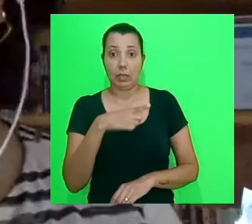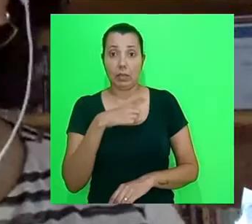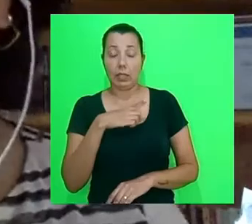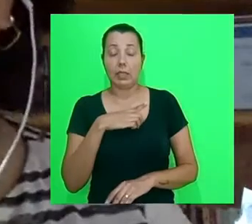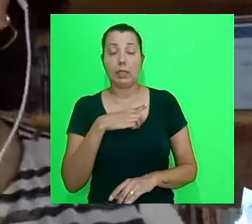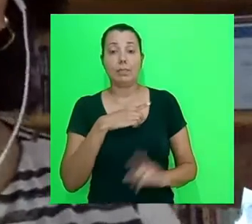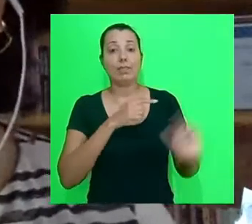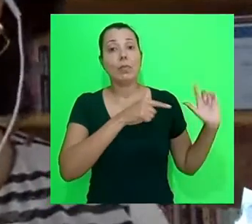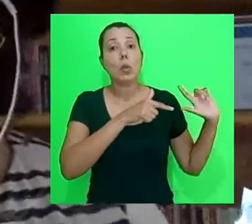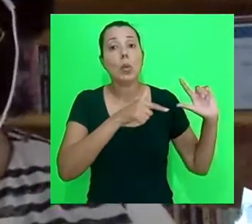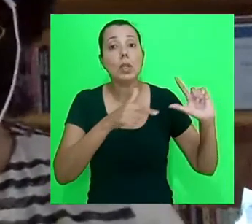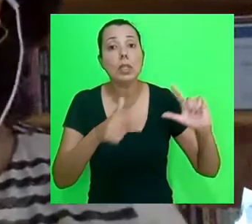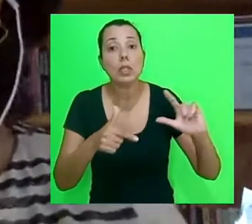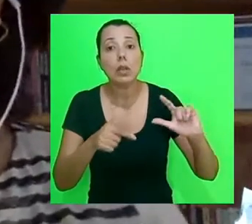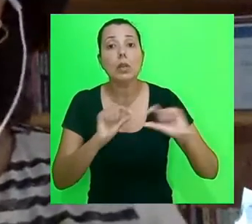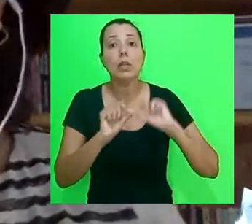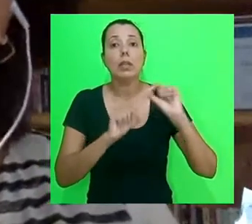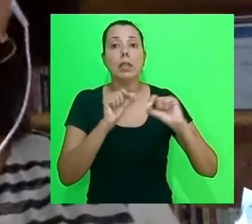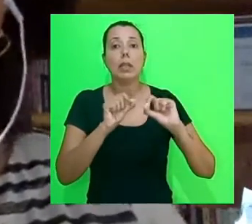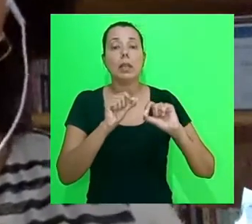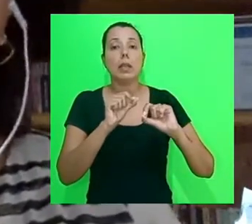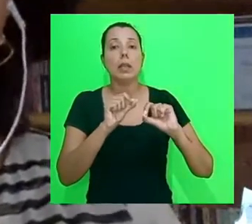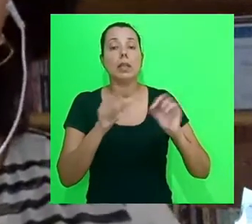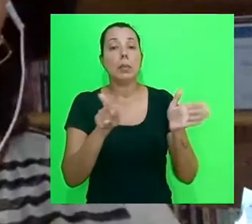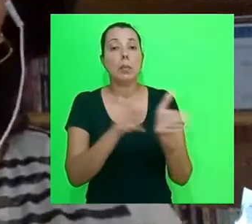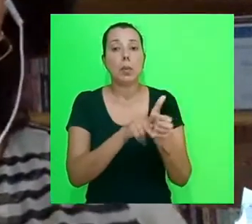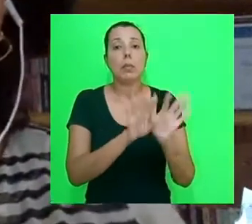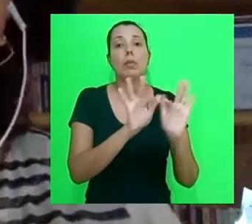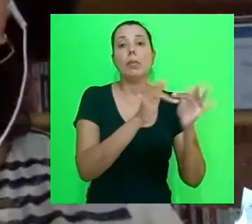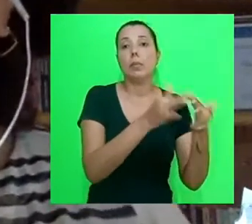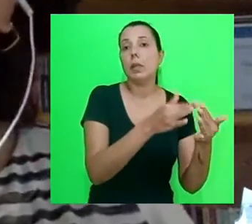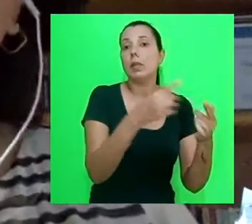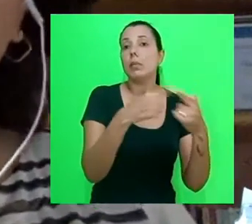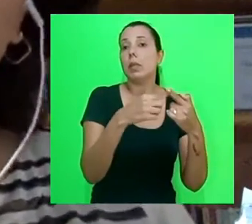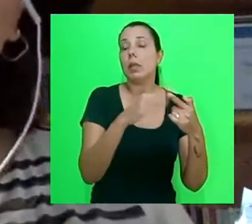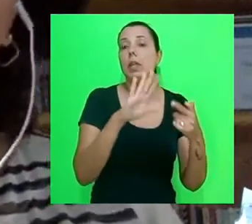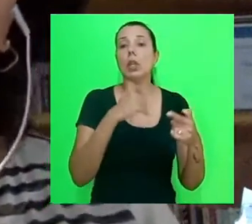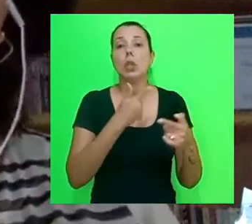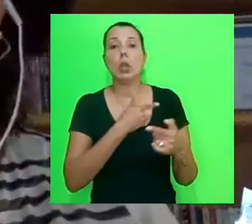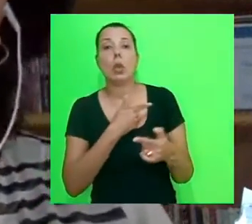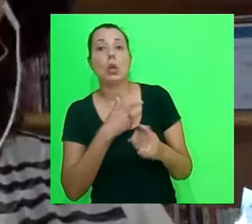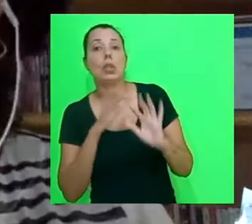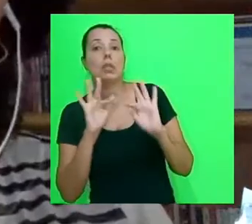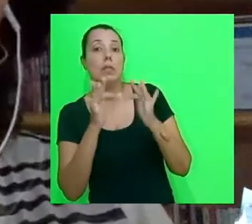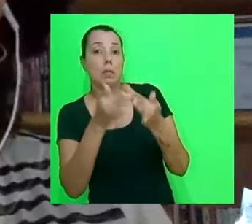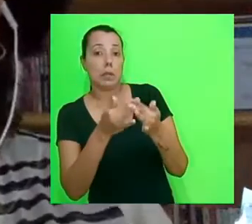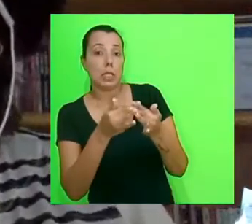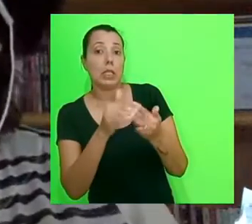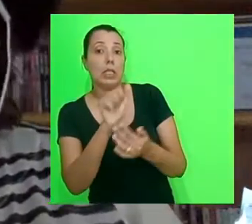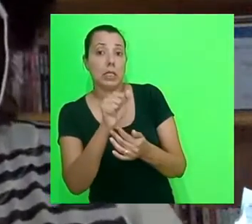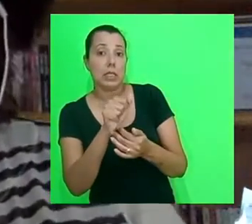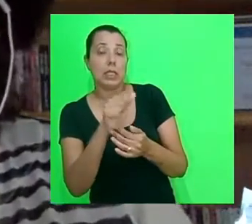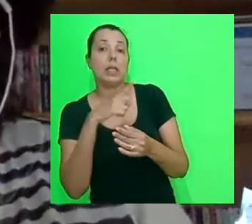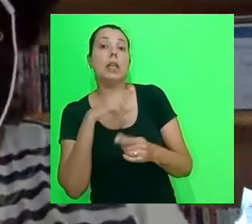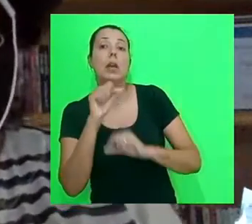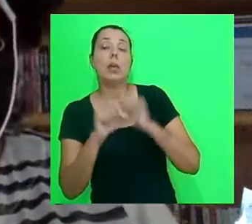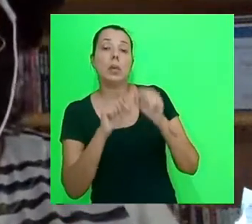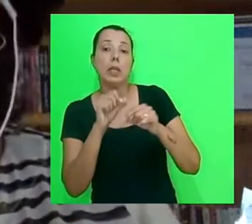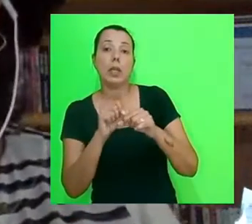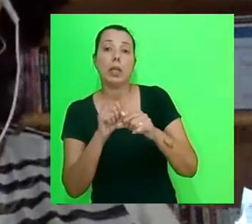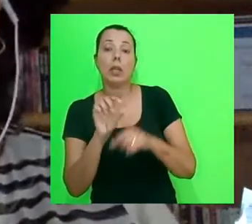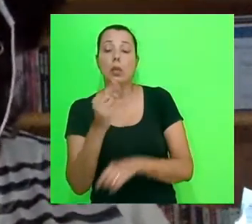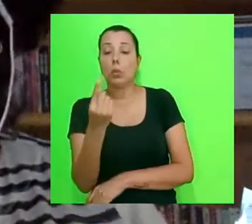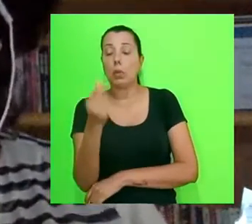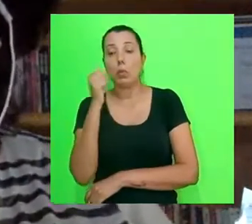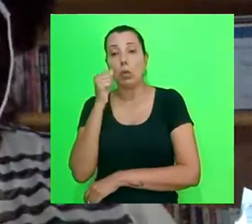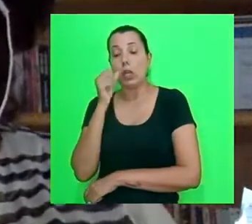filhos, dos seus familiares, que muitas vezes depende dela. Então, quer dizer, você está falando do isolamento social, né, do